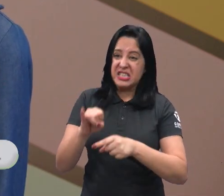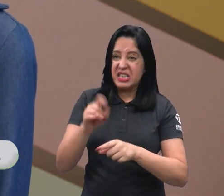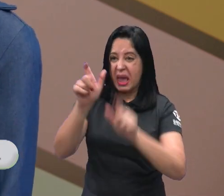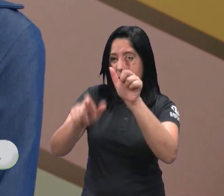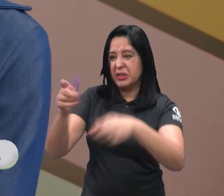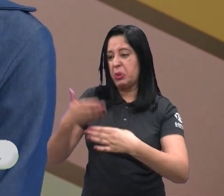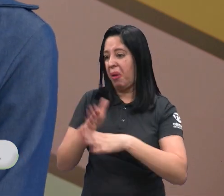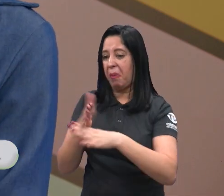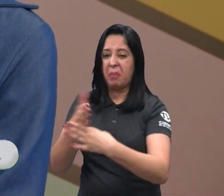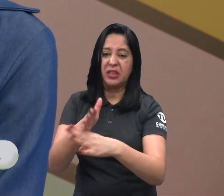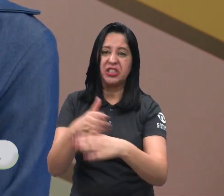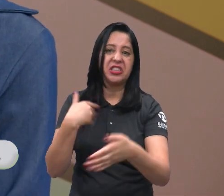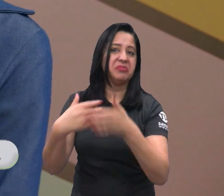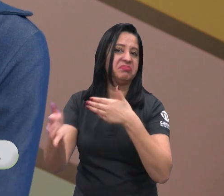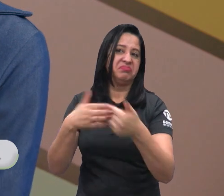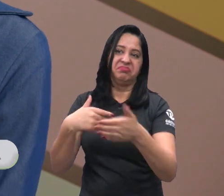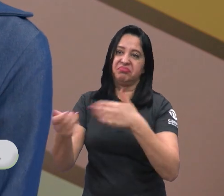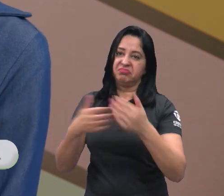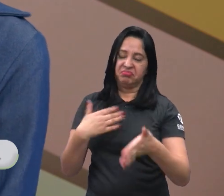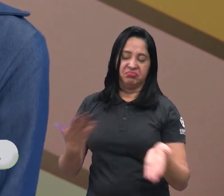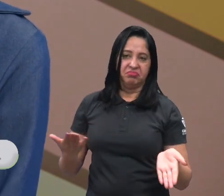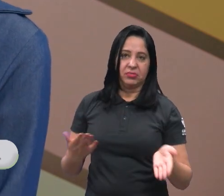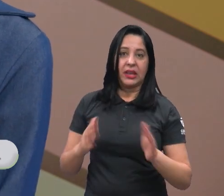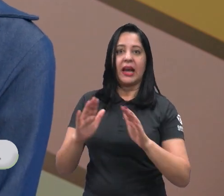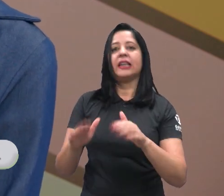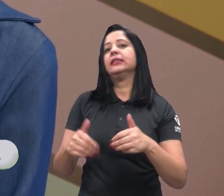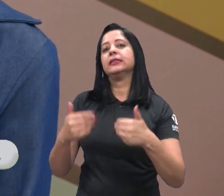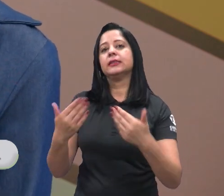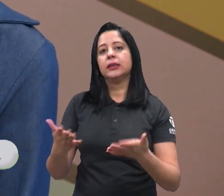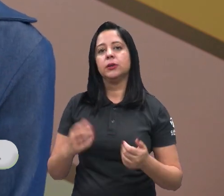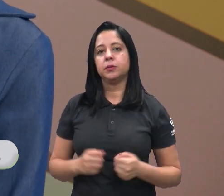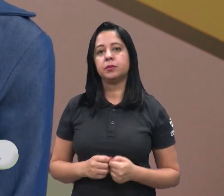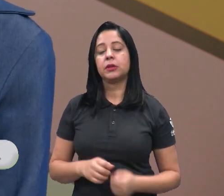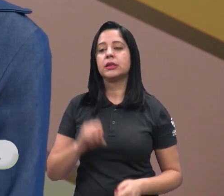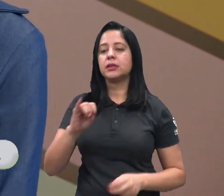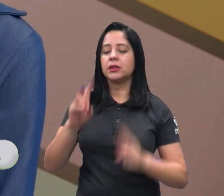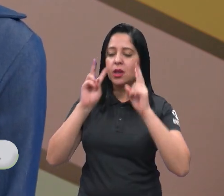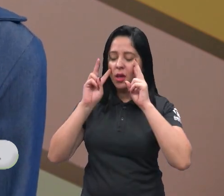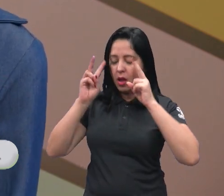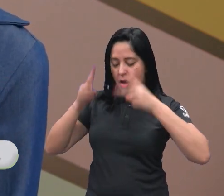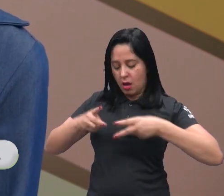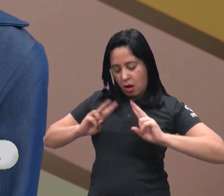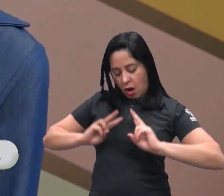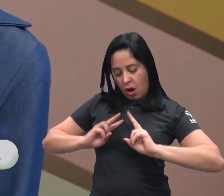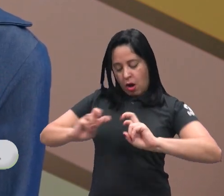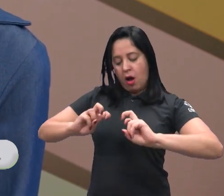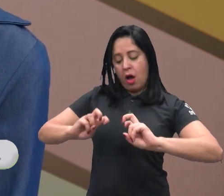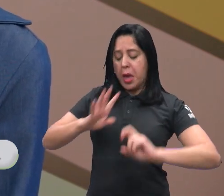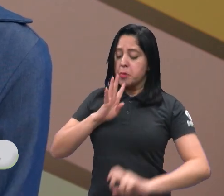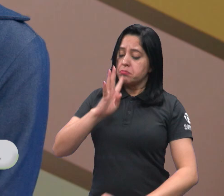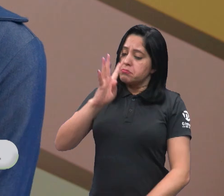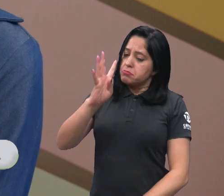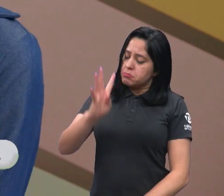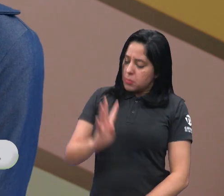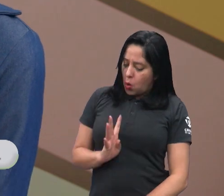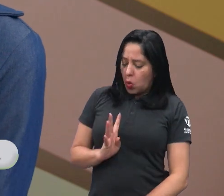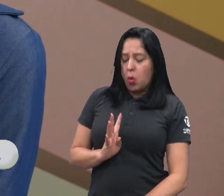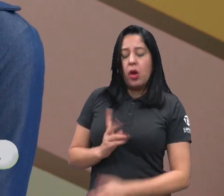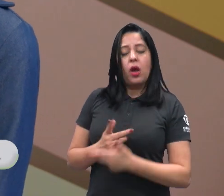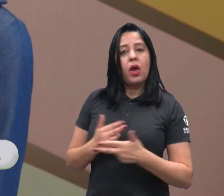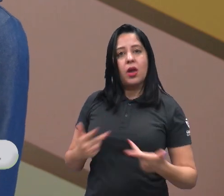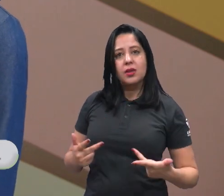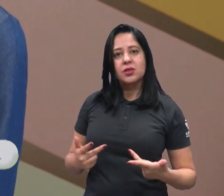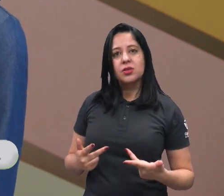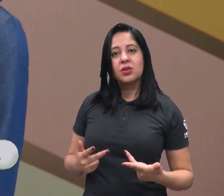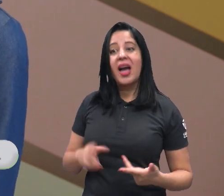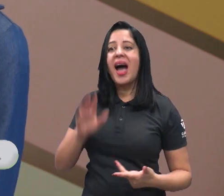serve, né? Então, quando você se conhece e você coloca as suas prioridades, você sabe dizer quando